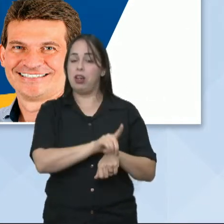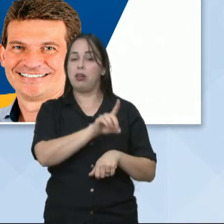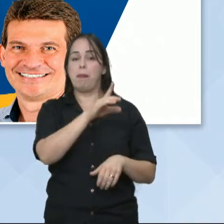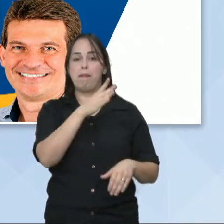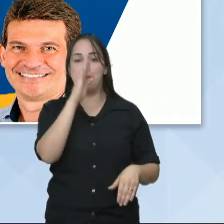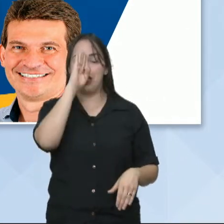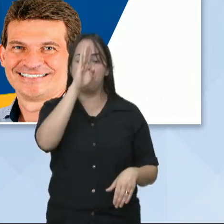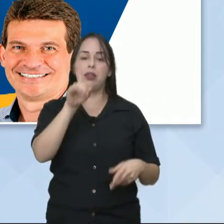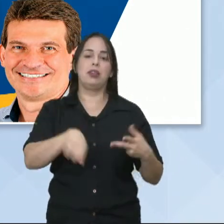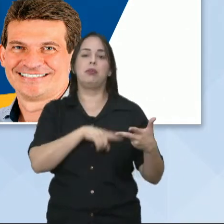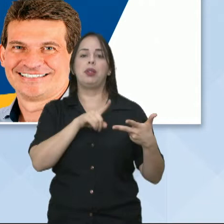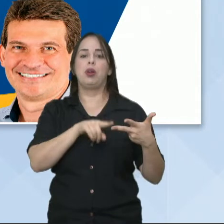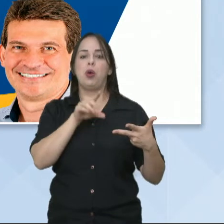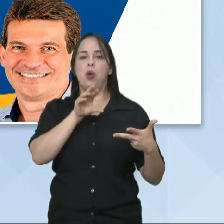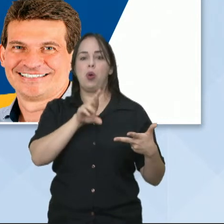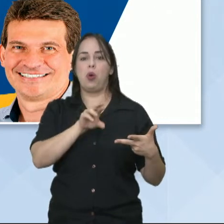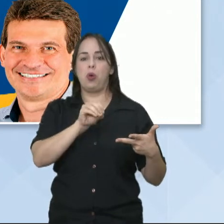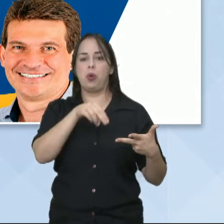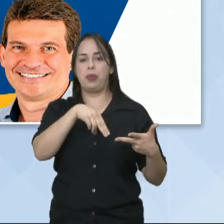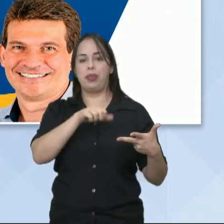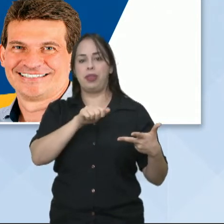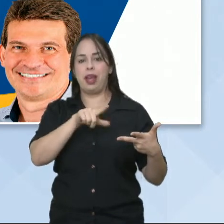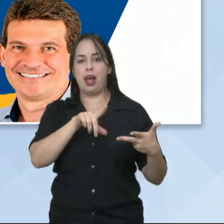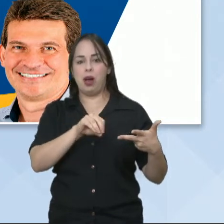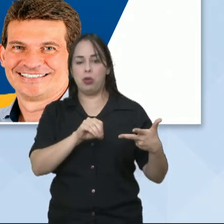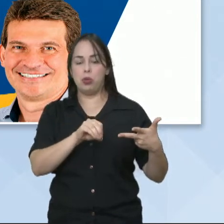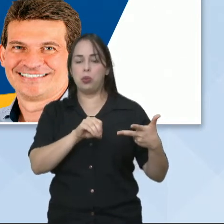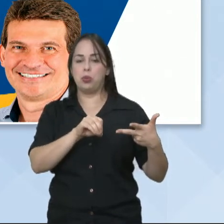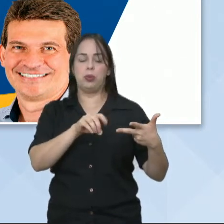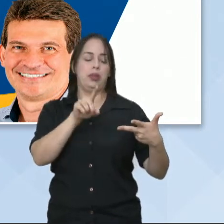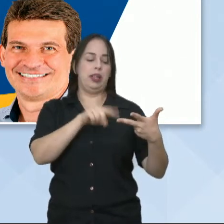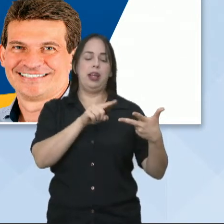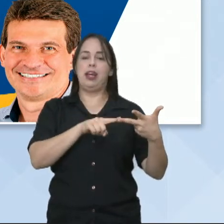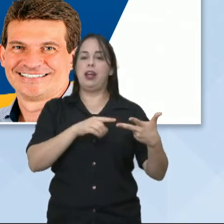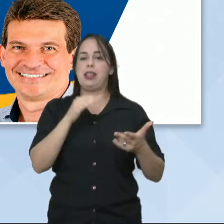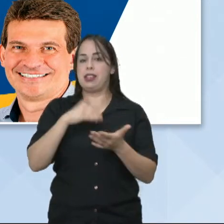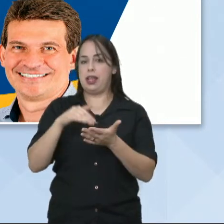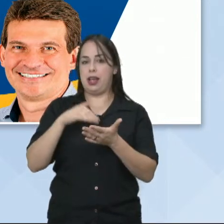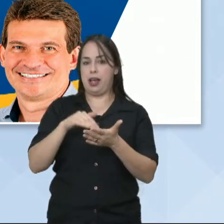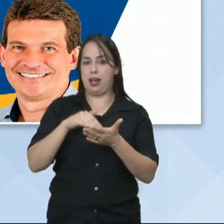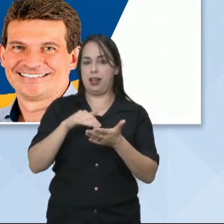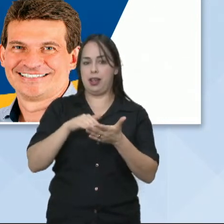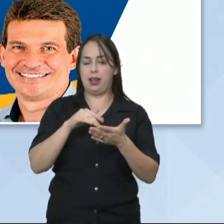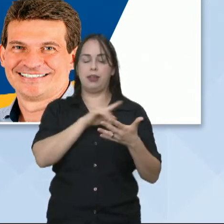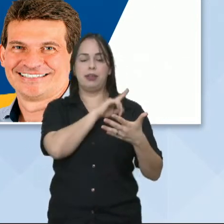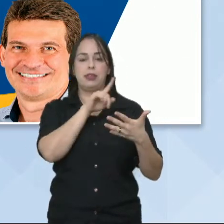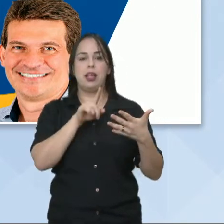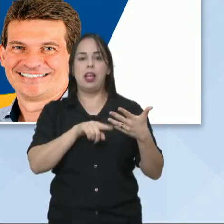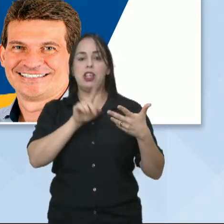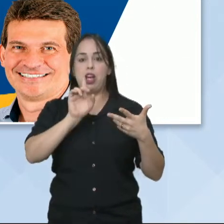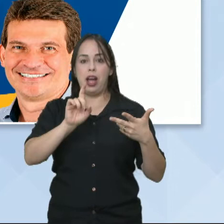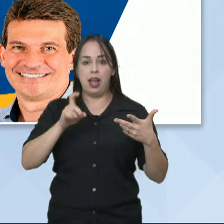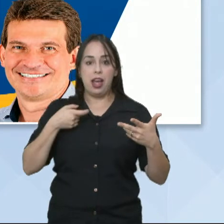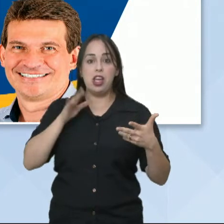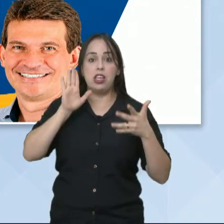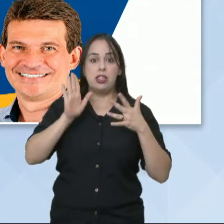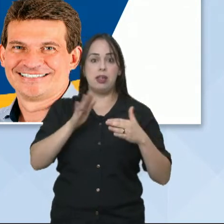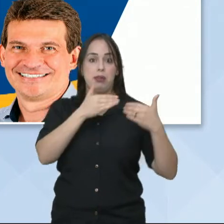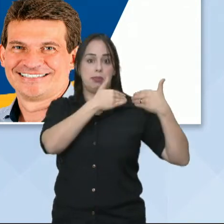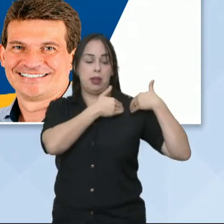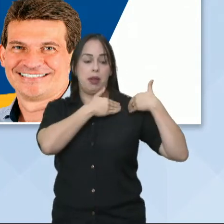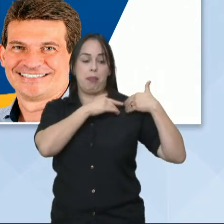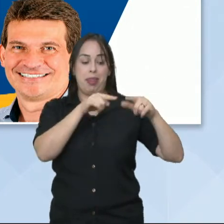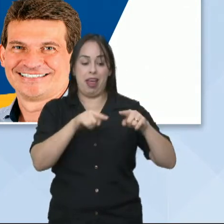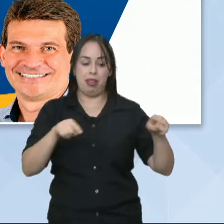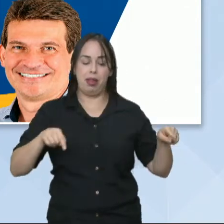responsáveis, com o Ronaldo também, secretário adjunto da CEUBS, e que já esteve à frente da direção da sala do empreendedor.